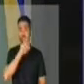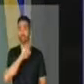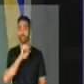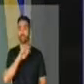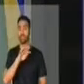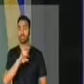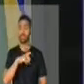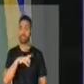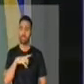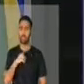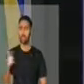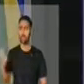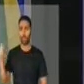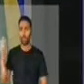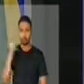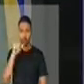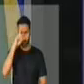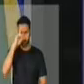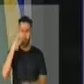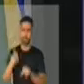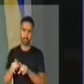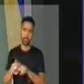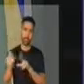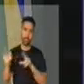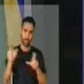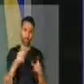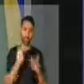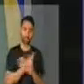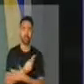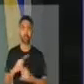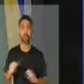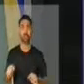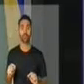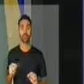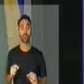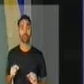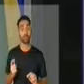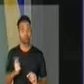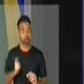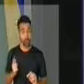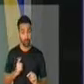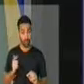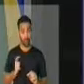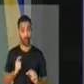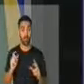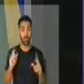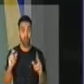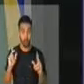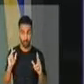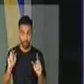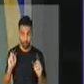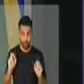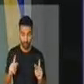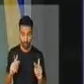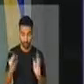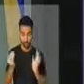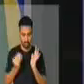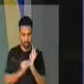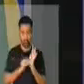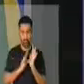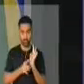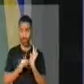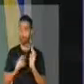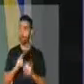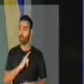repete em vários outros hospitais, existe a prestação de determinado procedimento. O